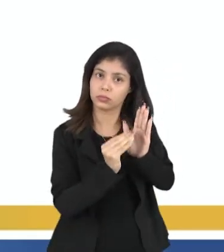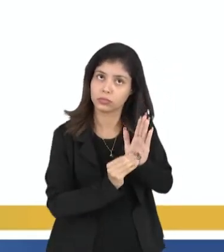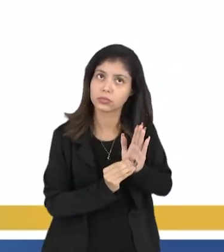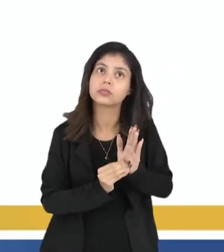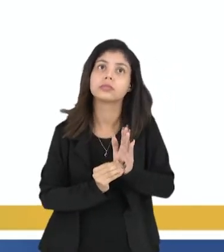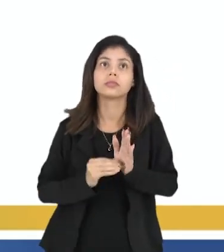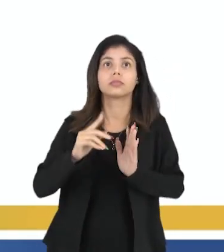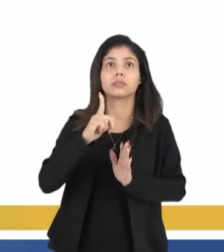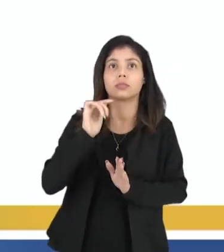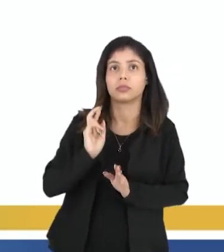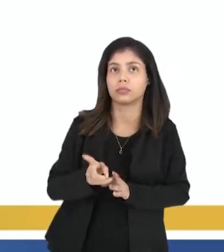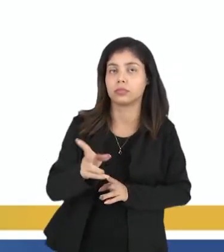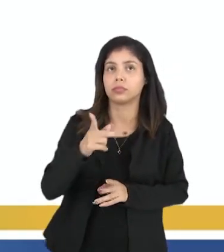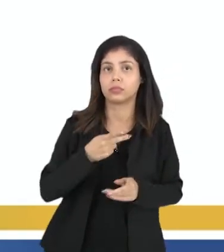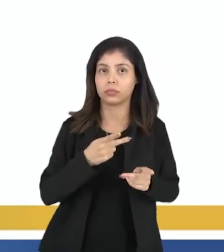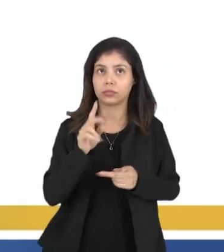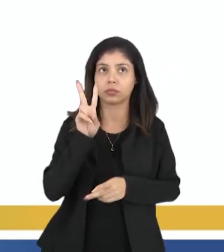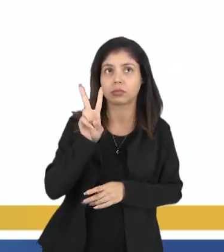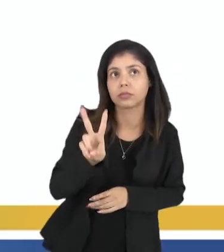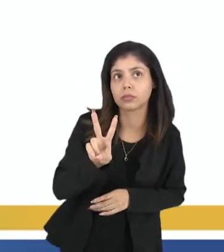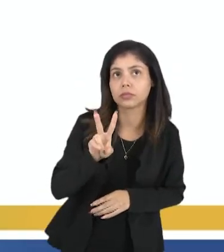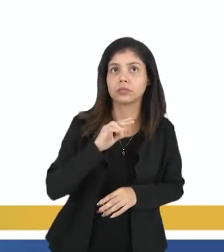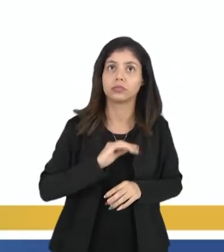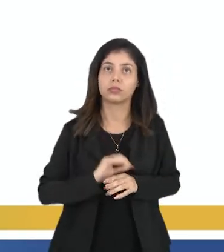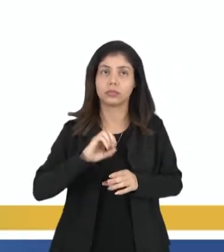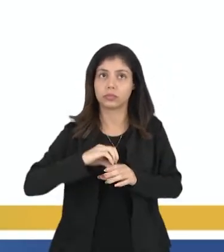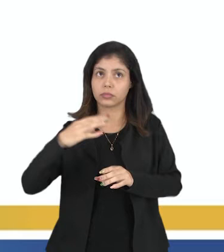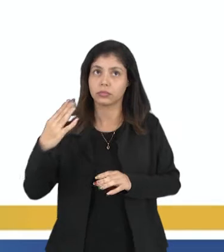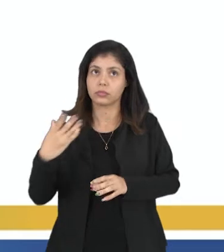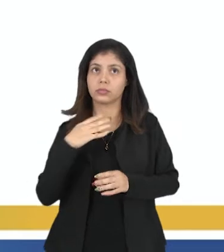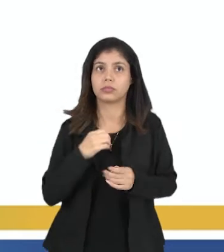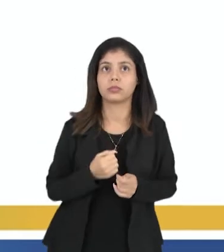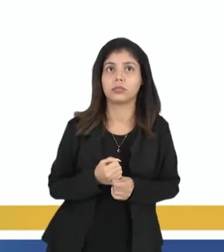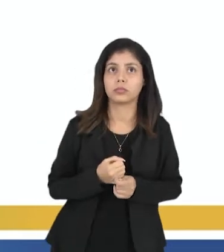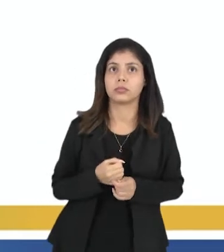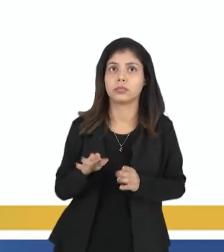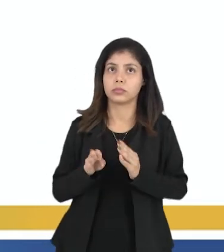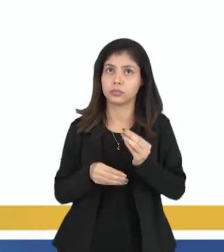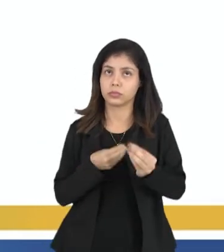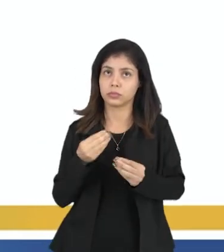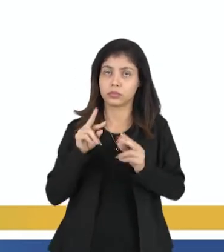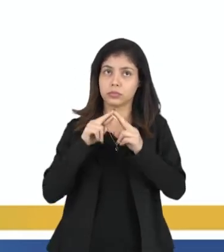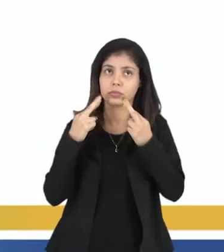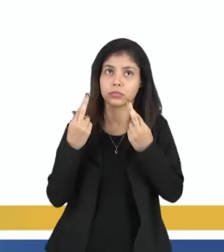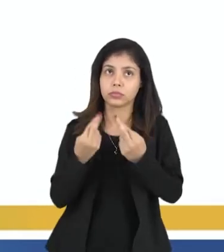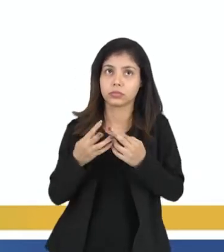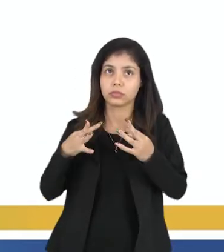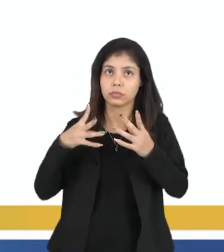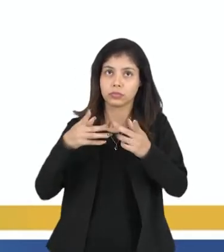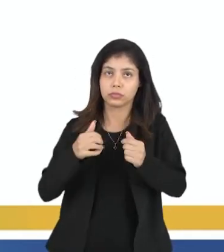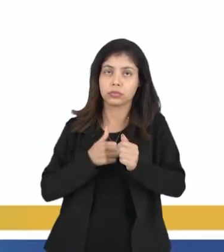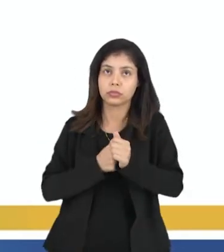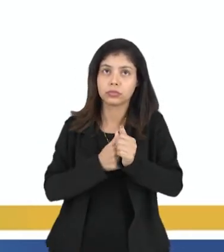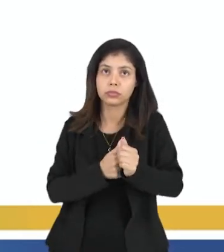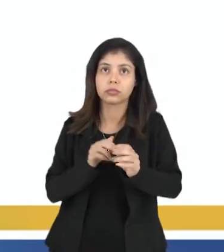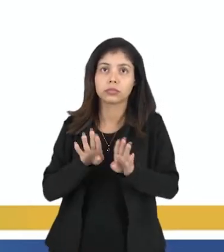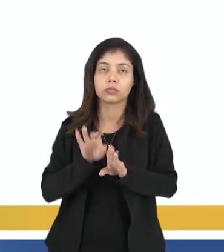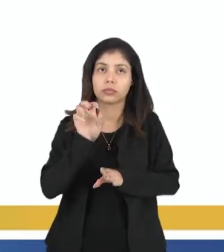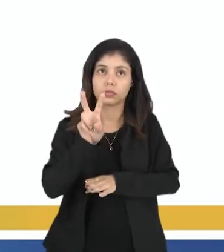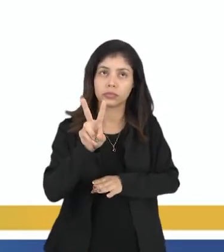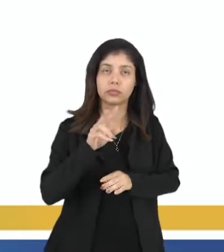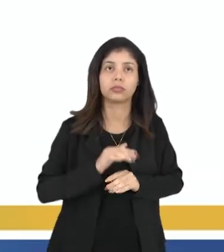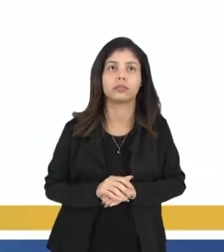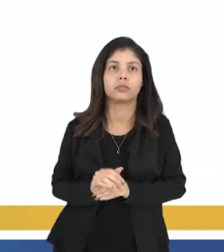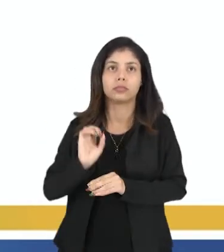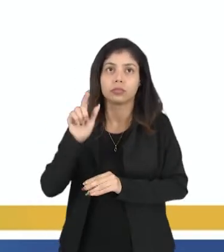contido no plano ver fora do plano de fez a pirâmide como sendo a reunião de todos os segmentos da extremidade